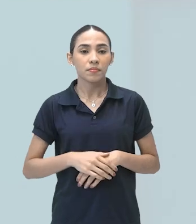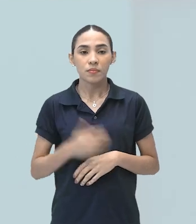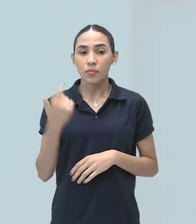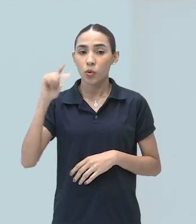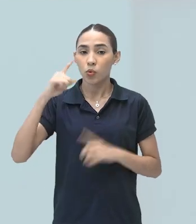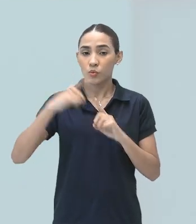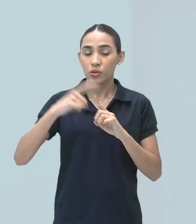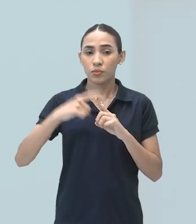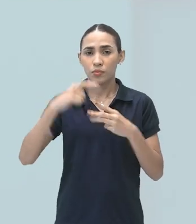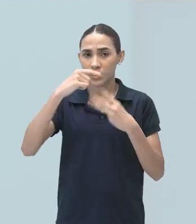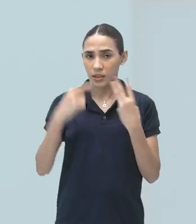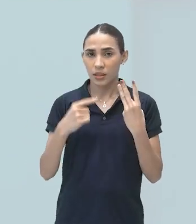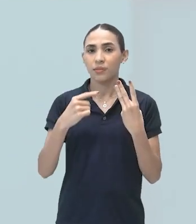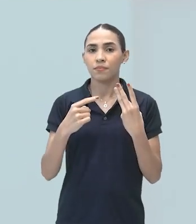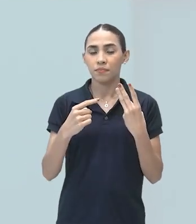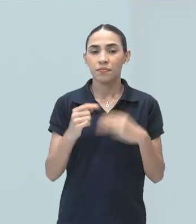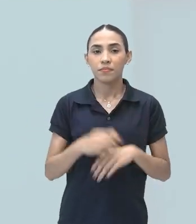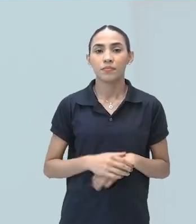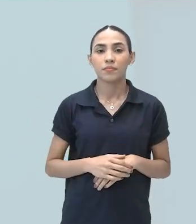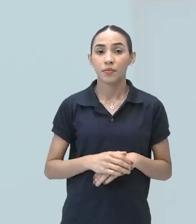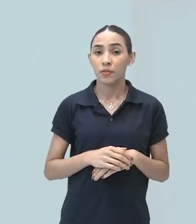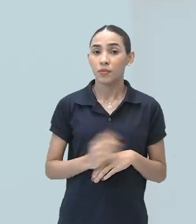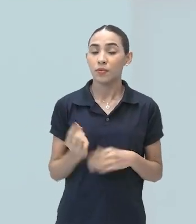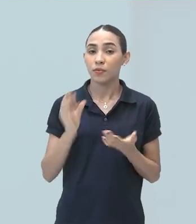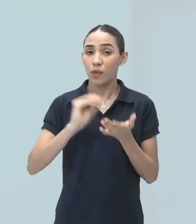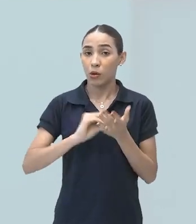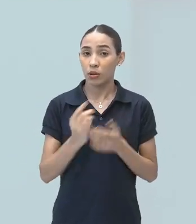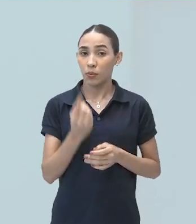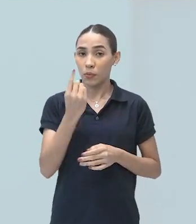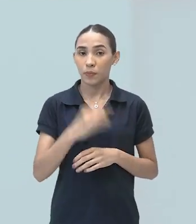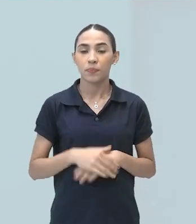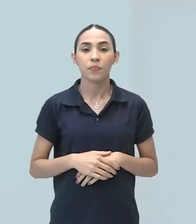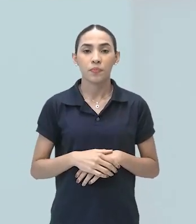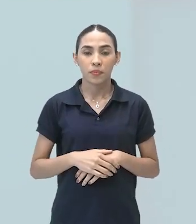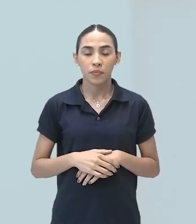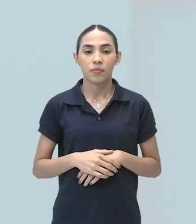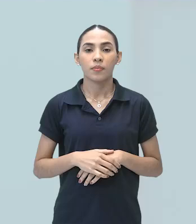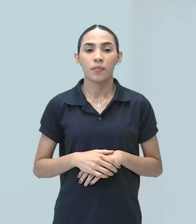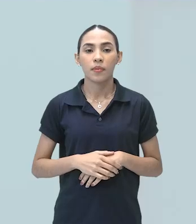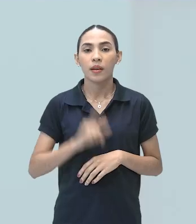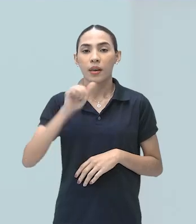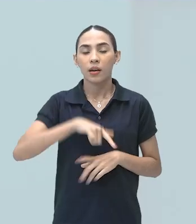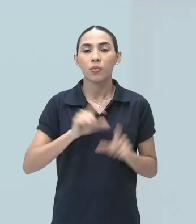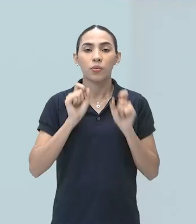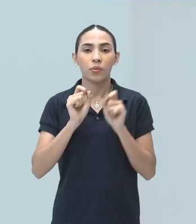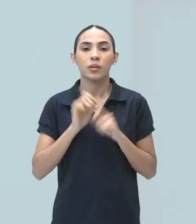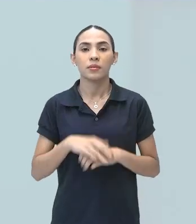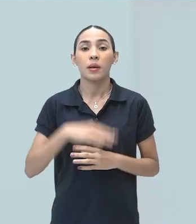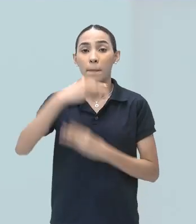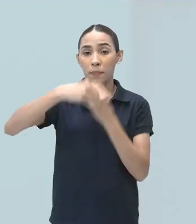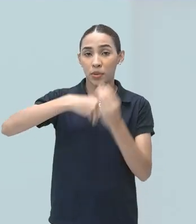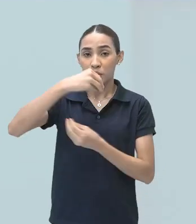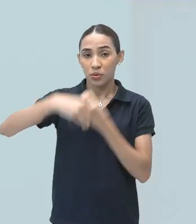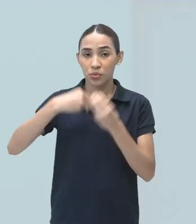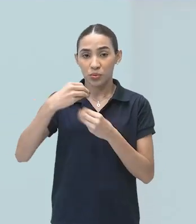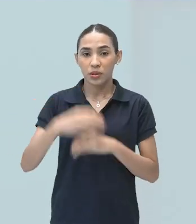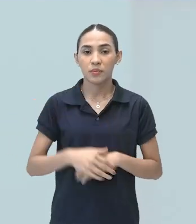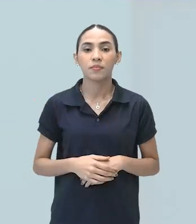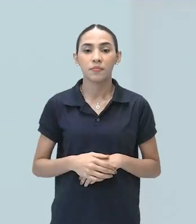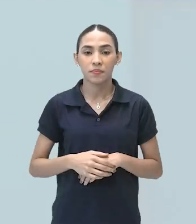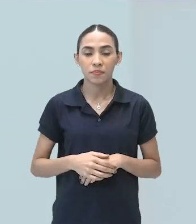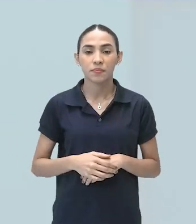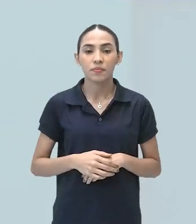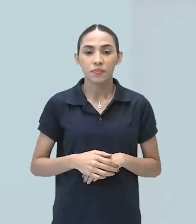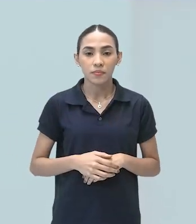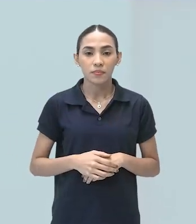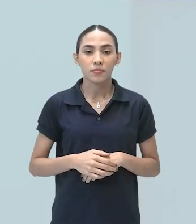tipo, porque são 3, não é? Então, falta um tipo. E esse último tipo é justamente a mistura dos 2 últimos,